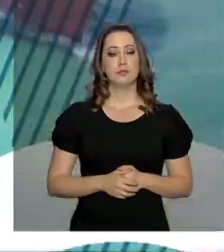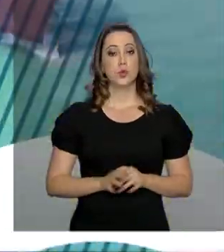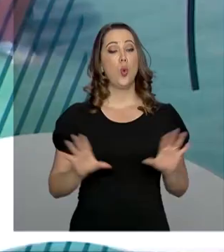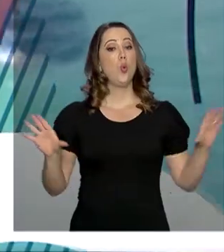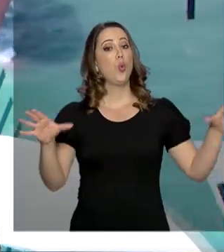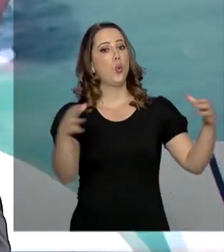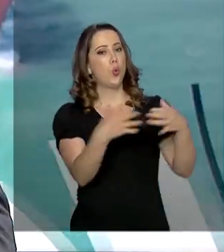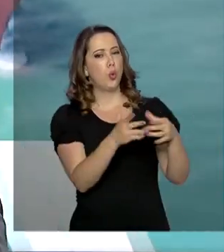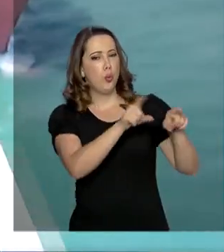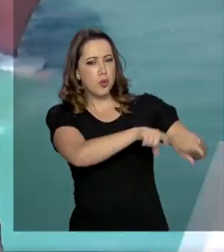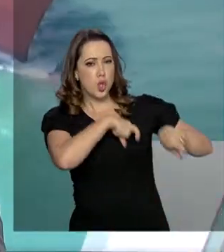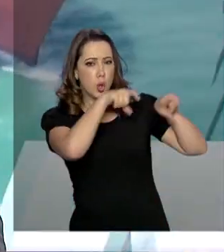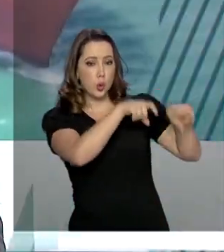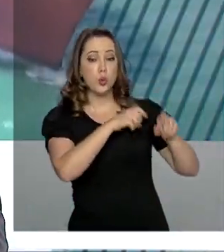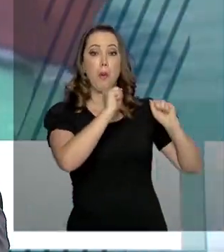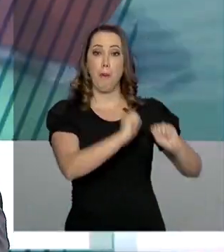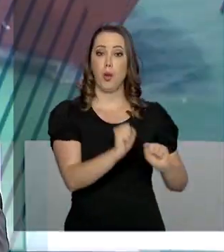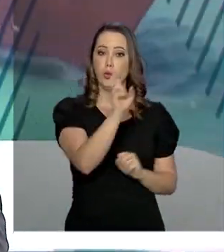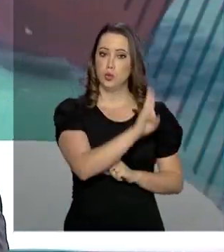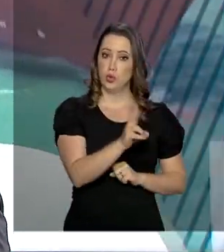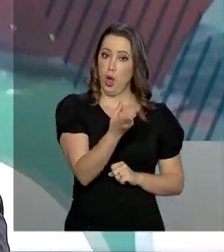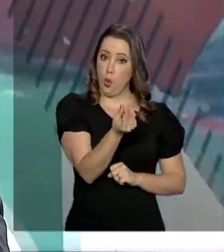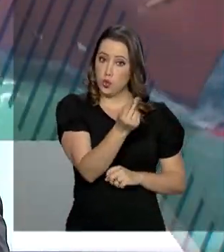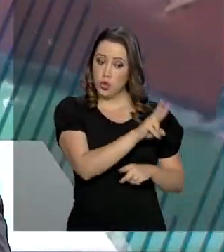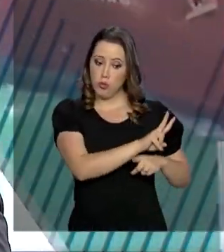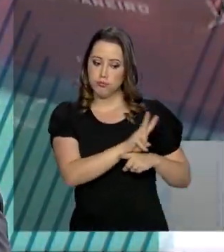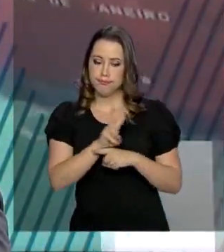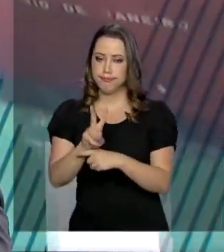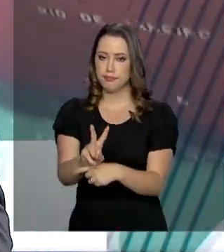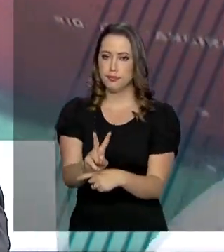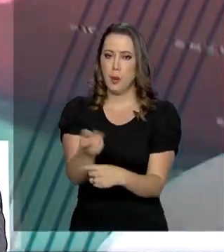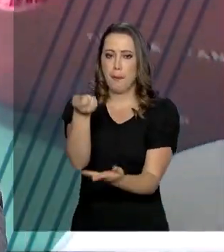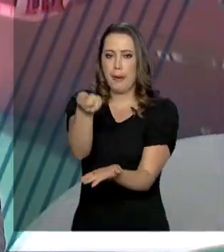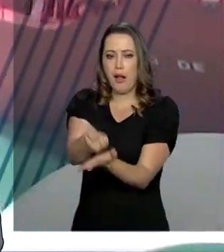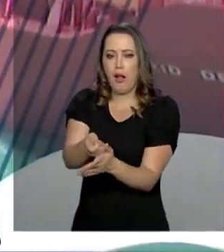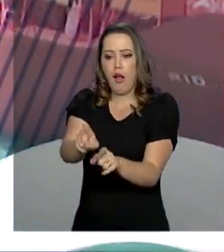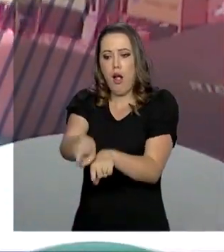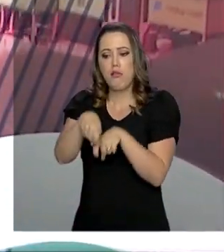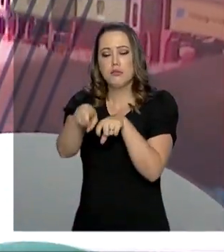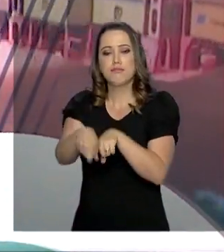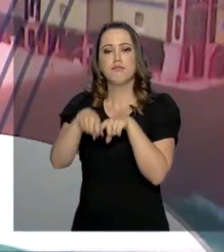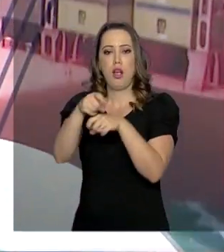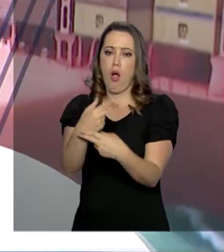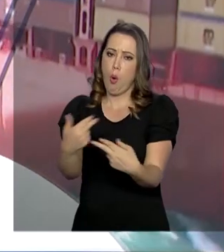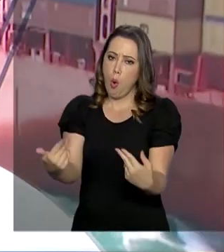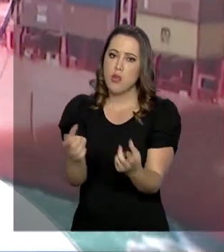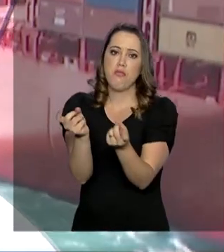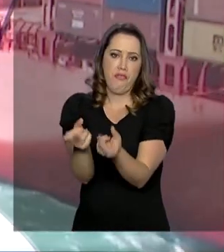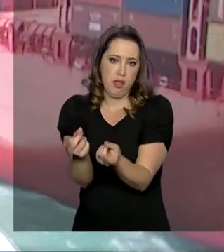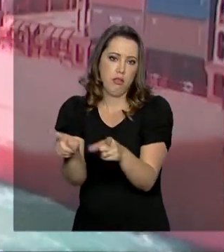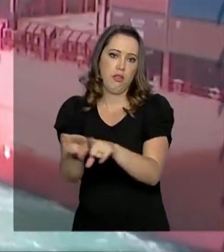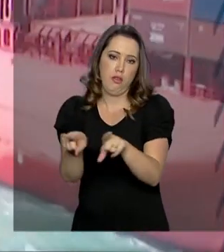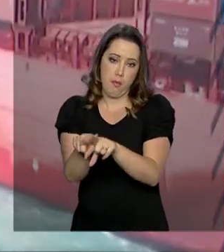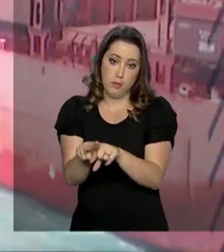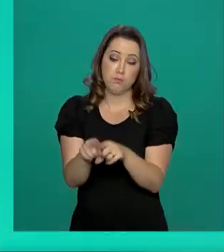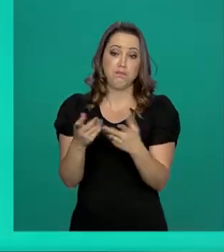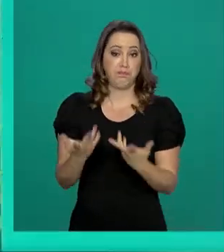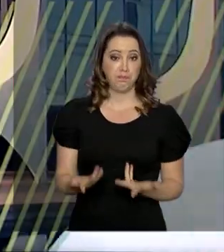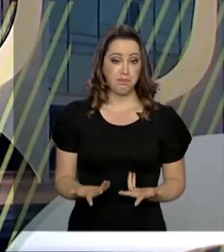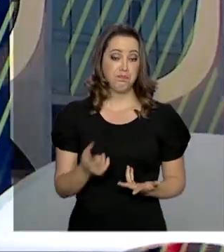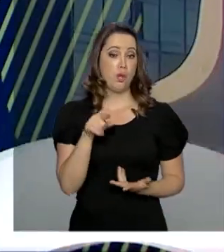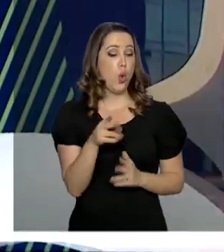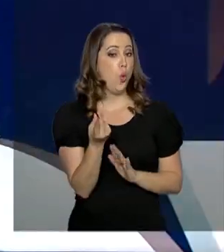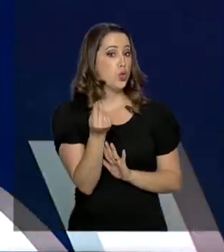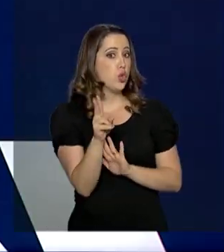Agricultores ainda podem utilizar o crédito rural para financiar a produção e comercialização de produtos agropecuários. O programa